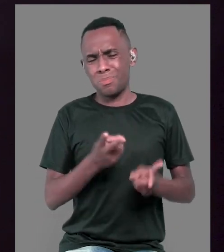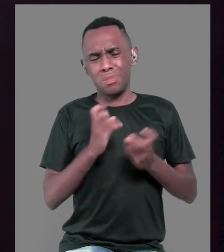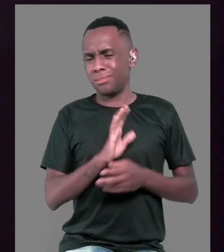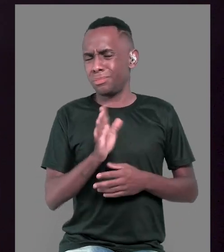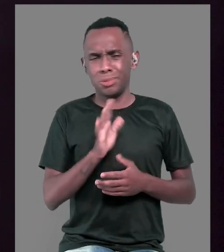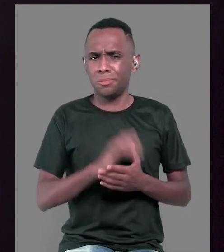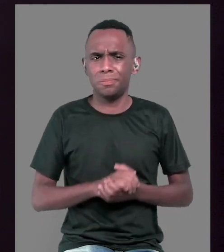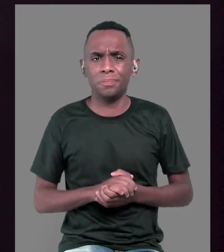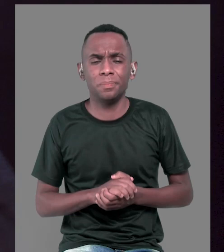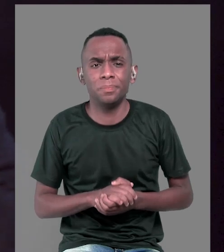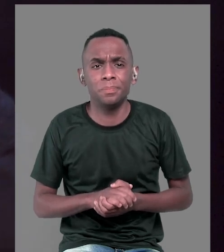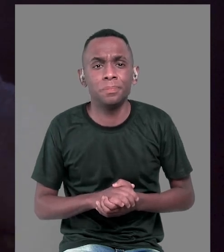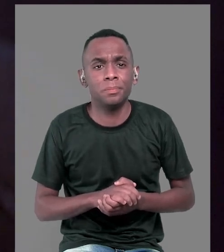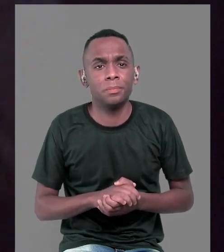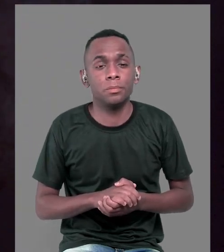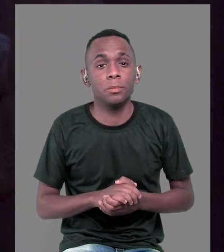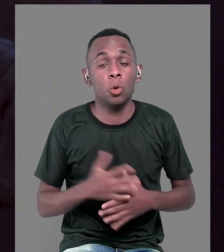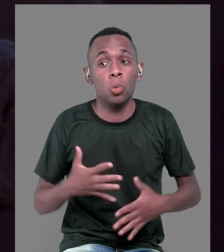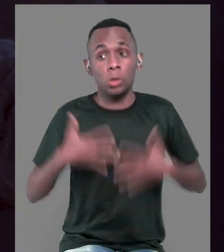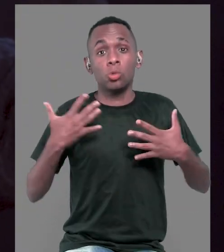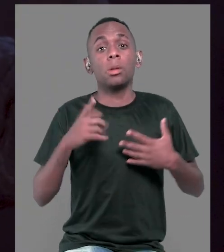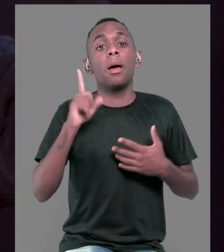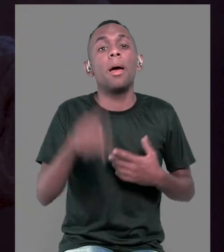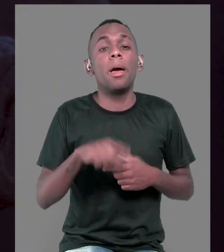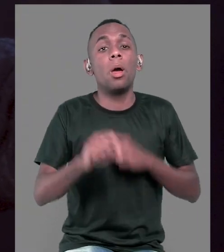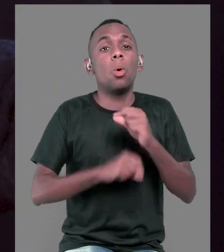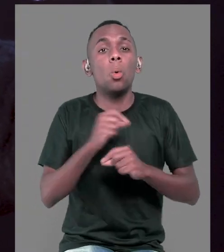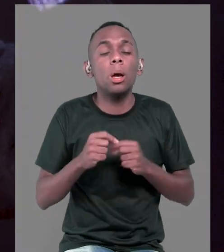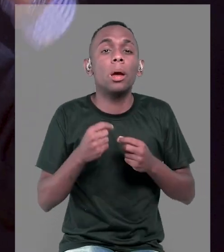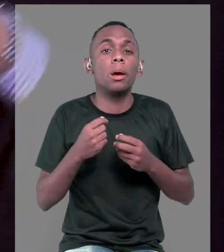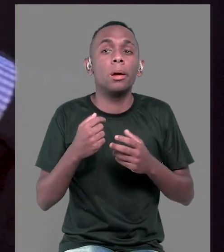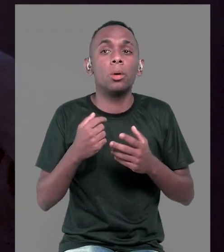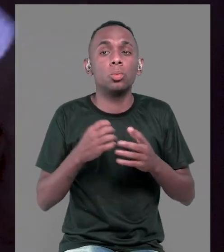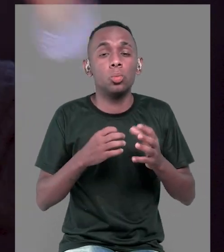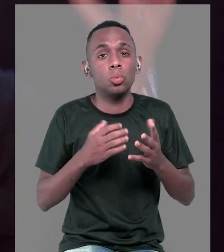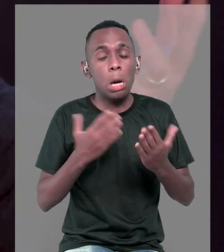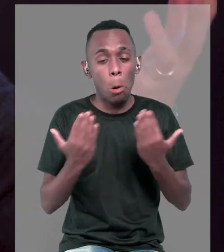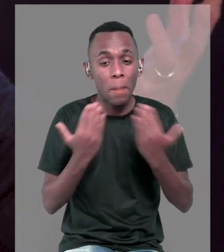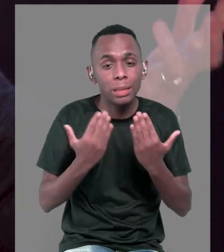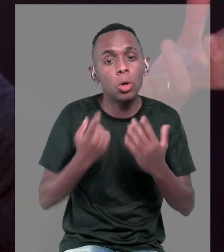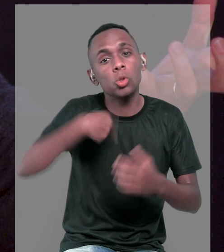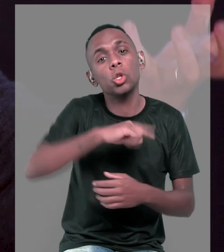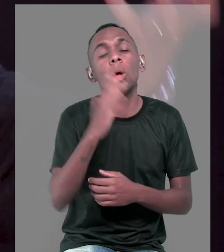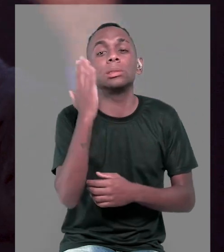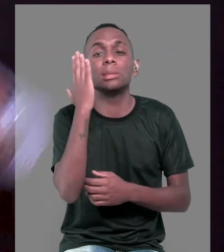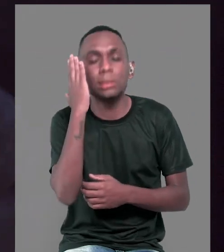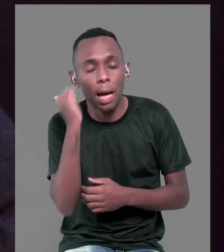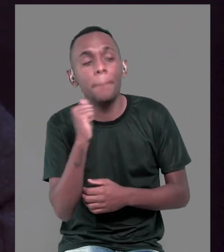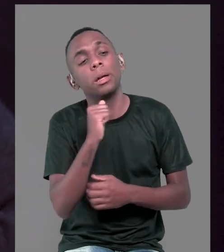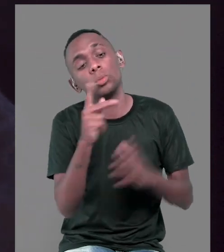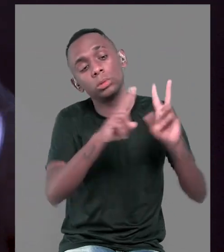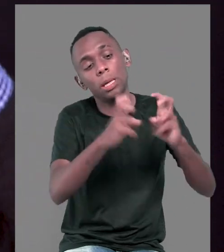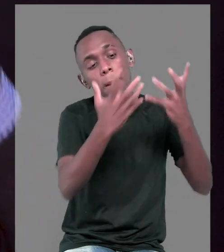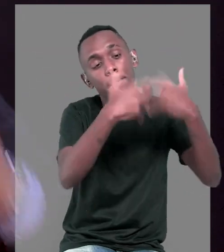O que é assustador é a assimetria entre o que nós sabemos sobre as máquinas e o que as máquinas sabem